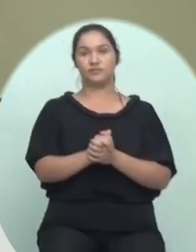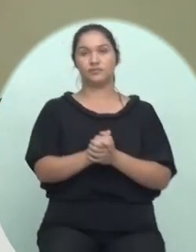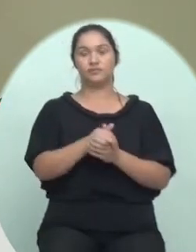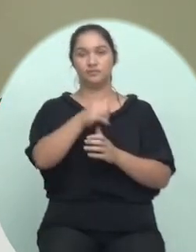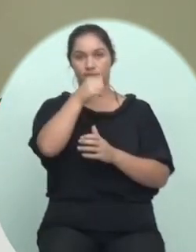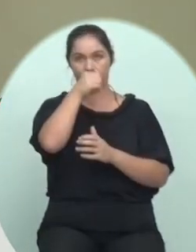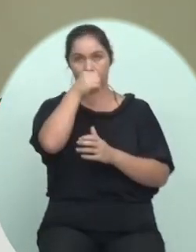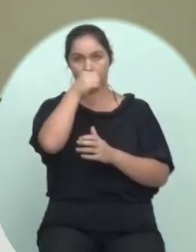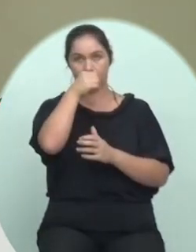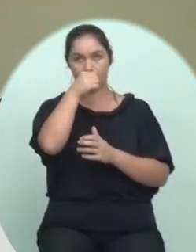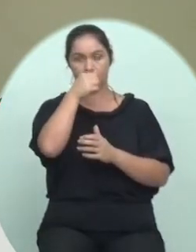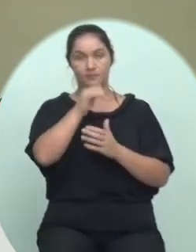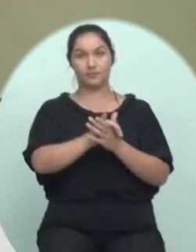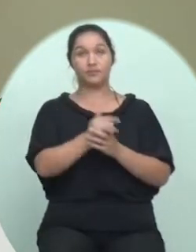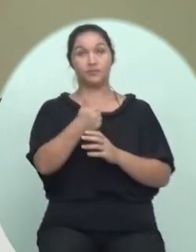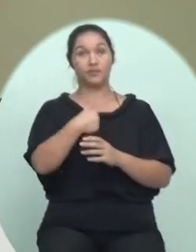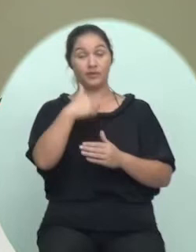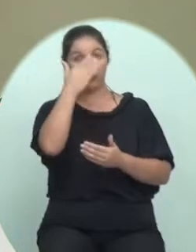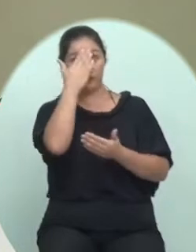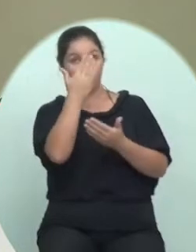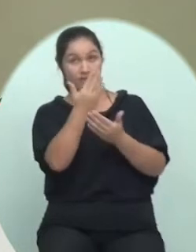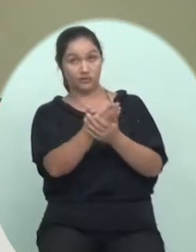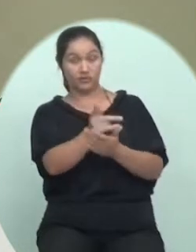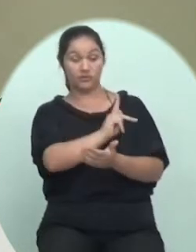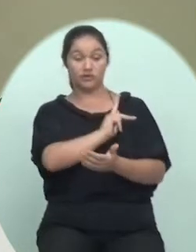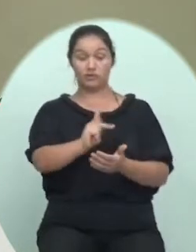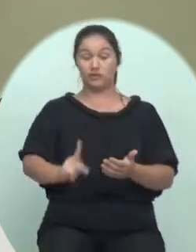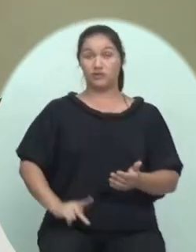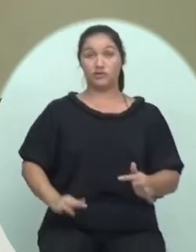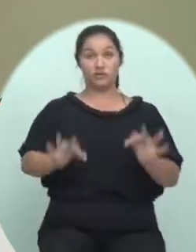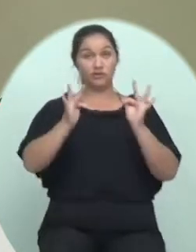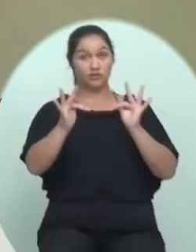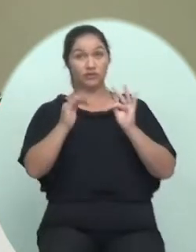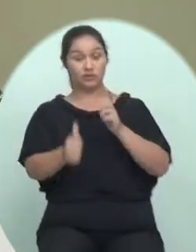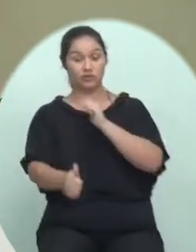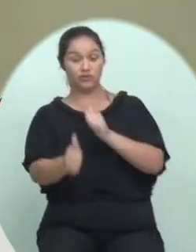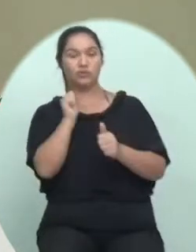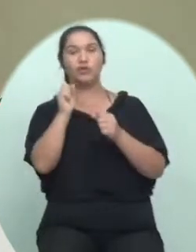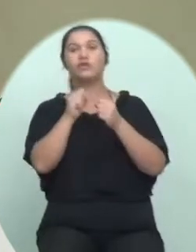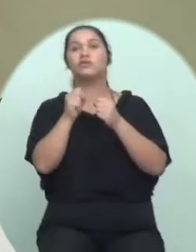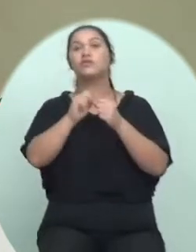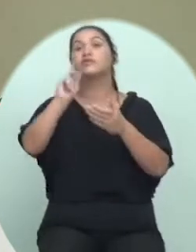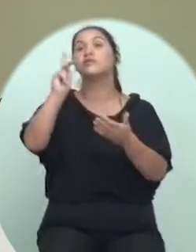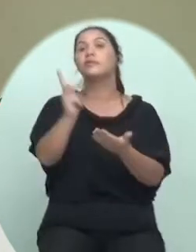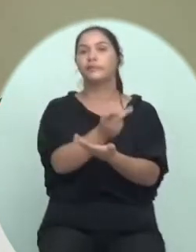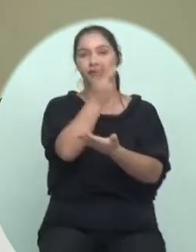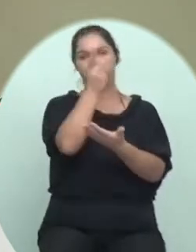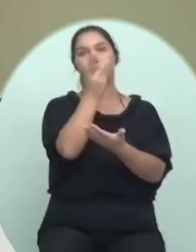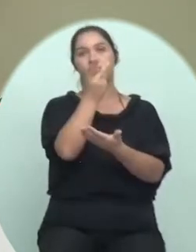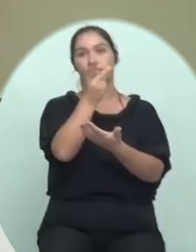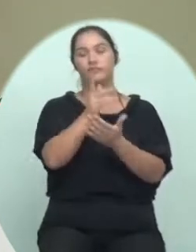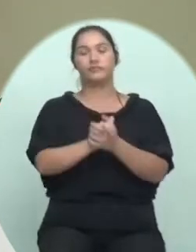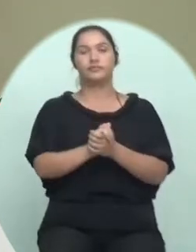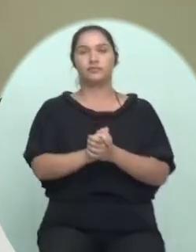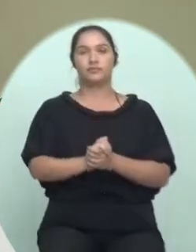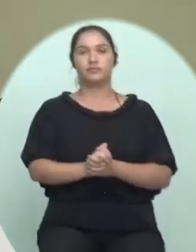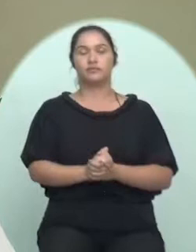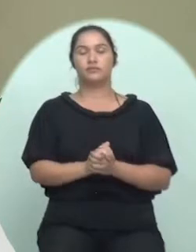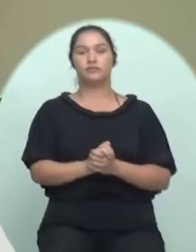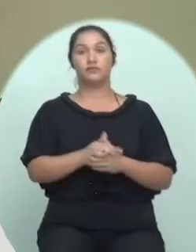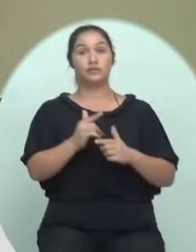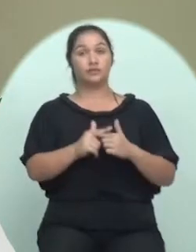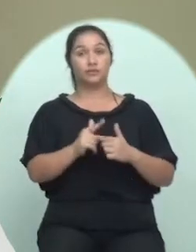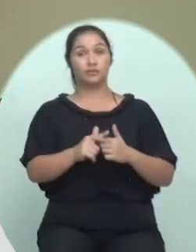aqui um presidente da fundação que agora realmente vai fazer valer, porque se até agora não se